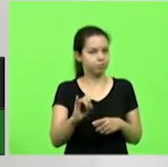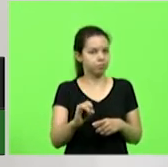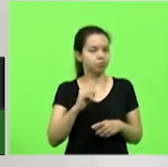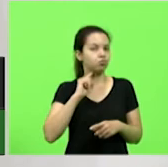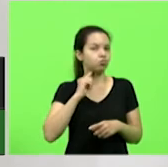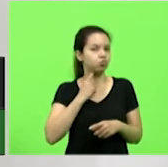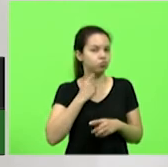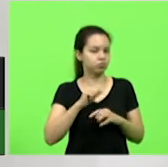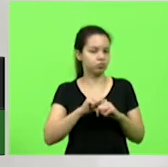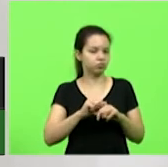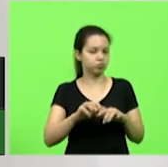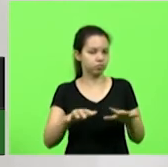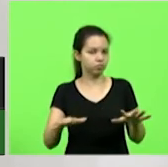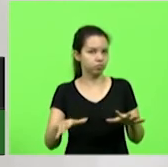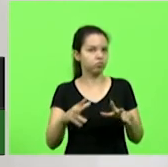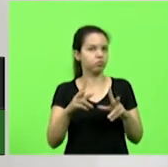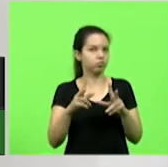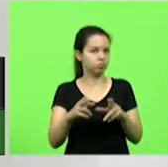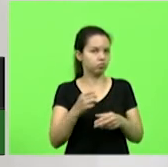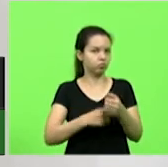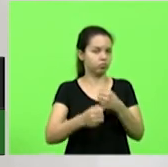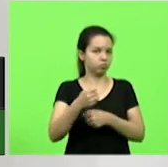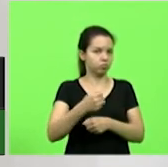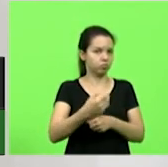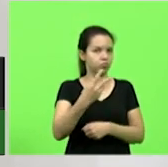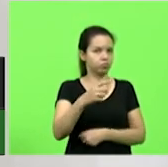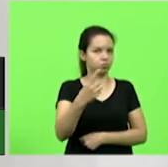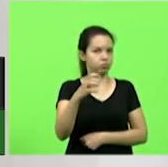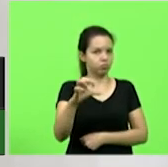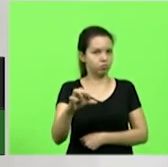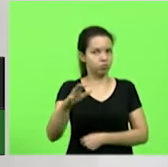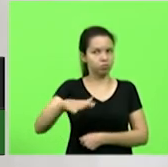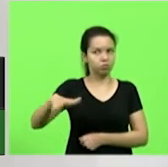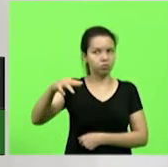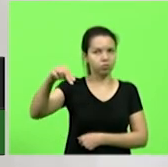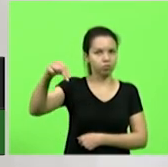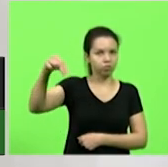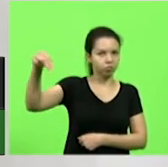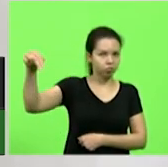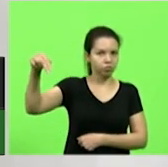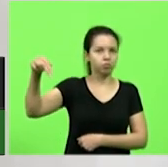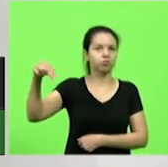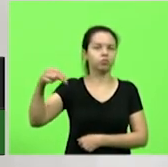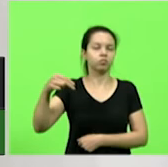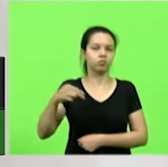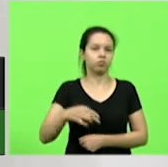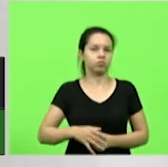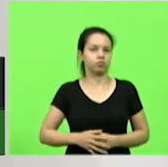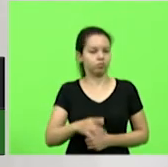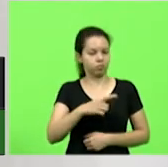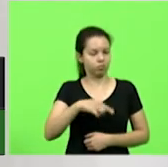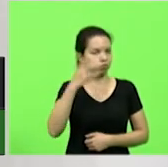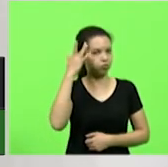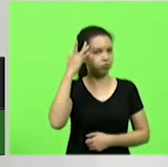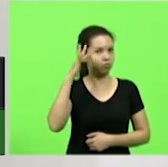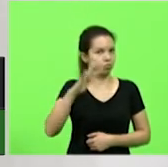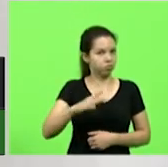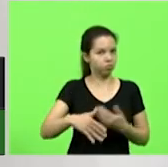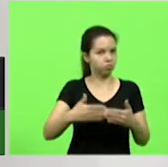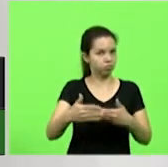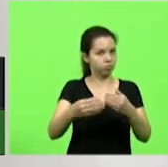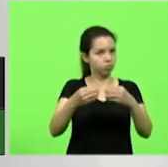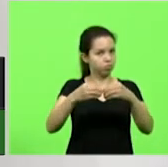recentemente nós vimos em 2019 em parcela do Nordeste, meus colegas, não se sabe qual o tamanho dos